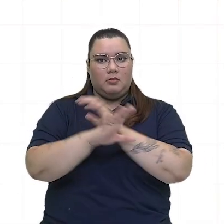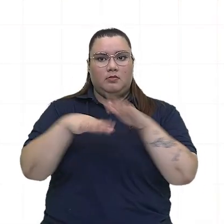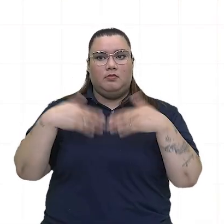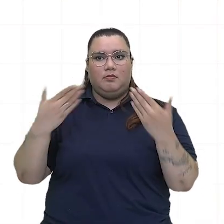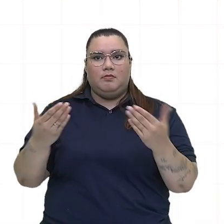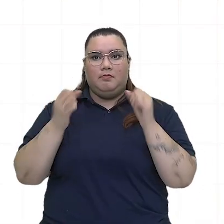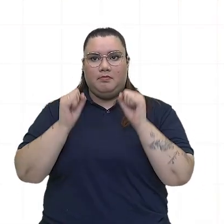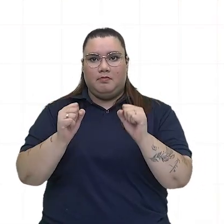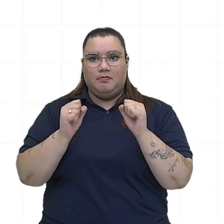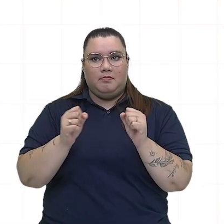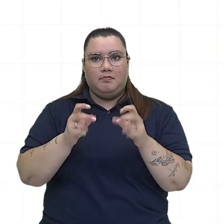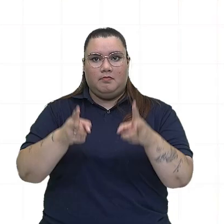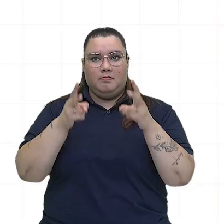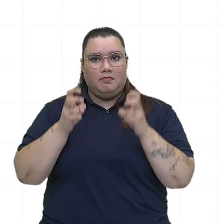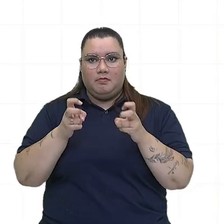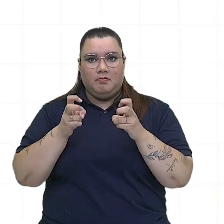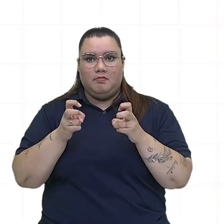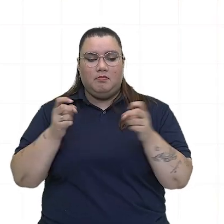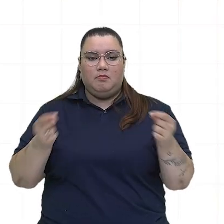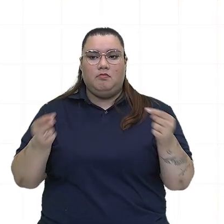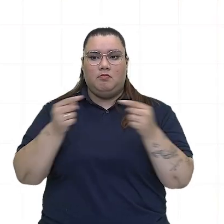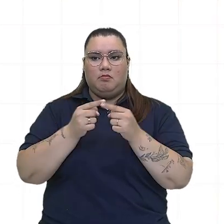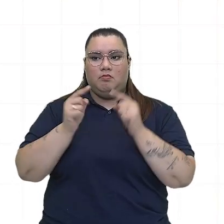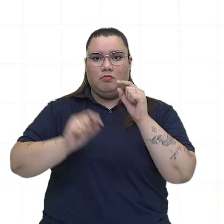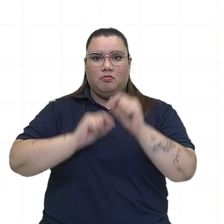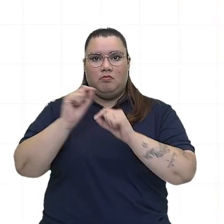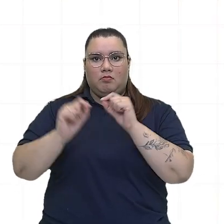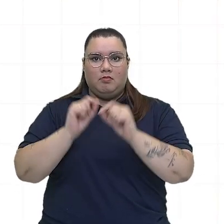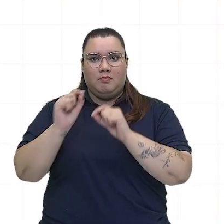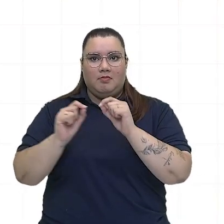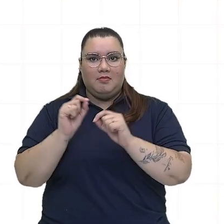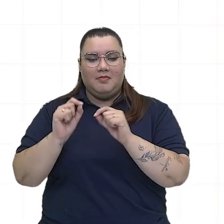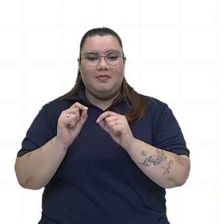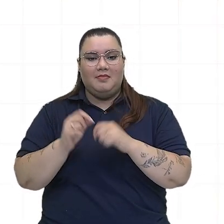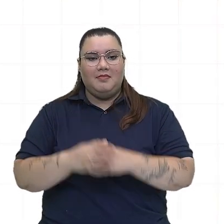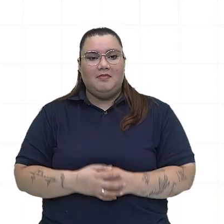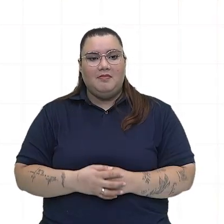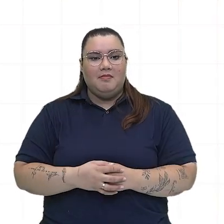vocês podem estar observando aí, né, que